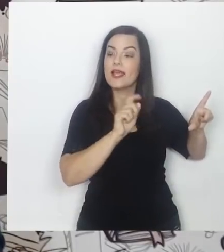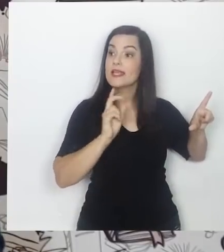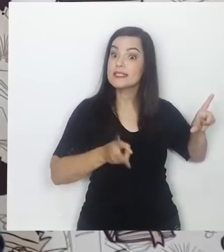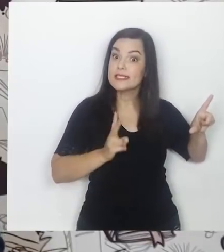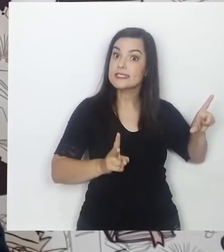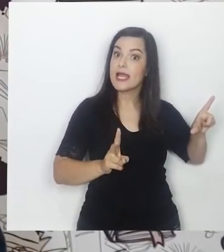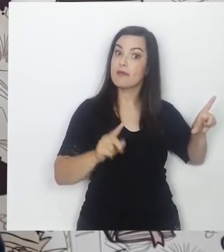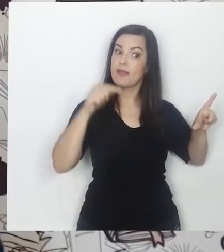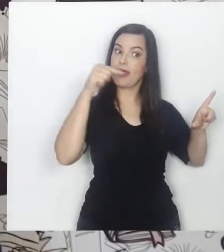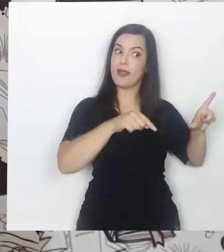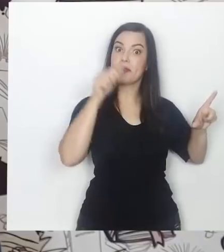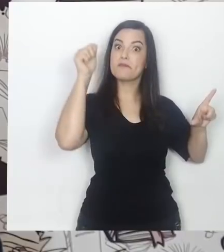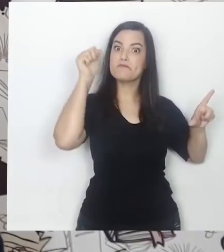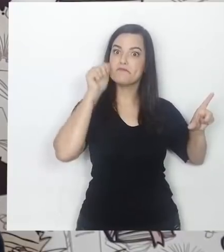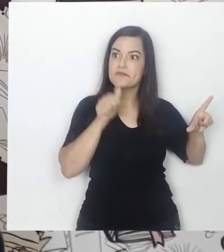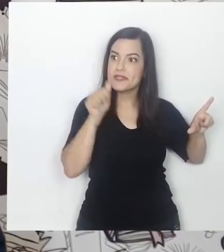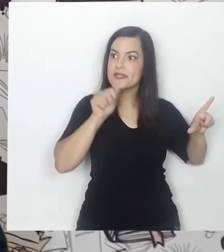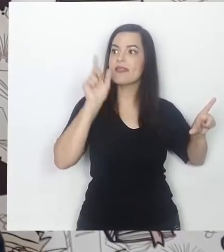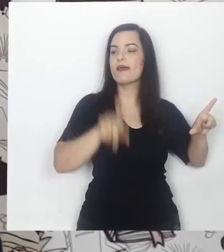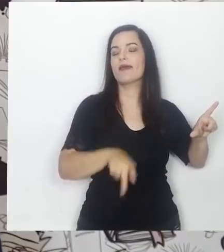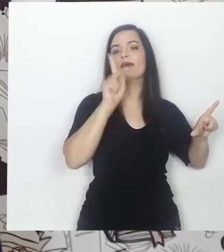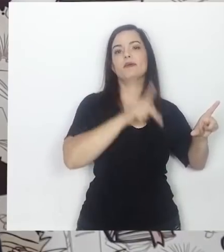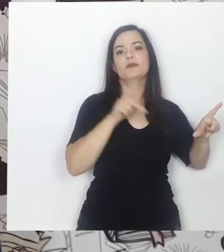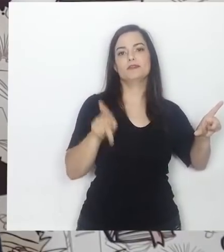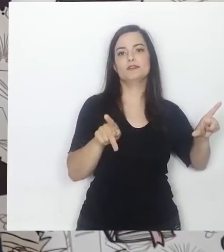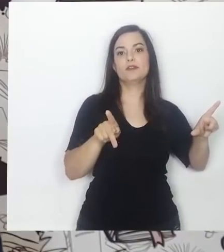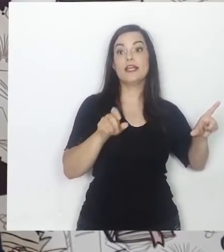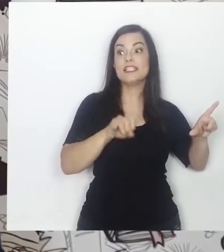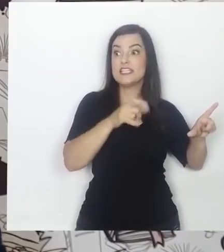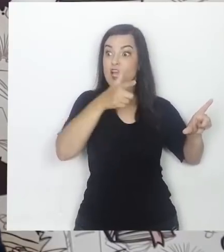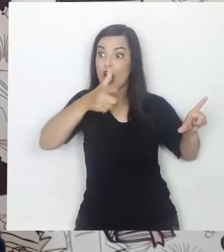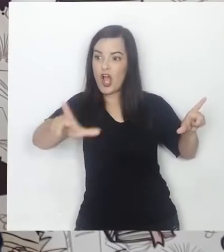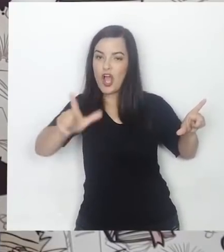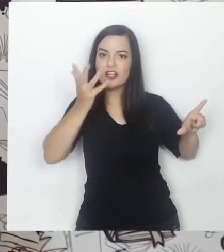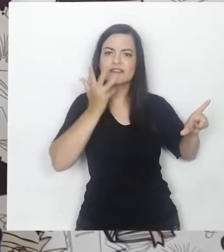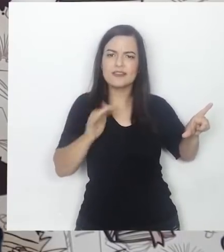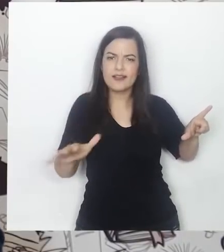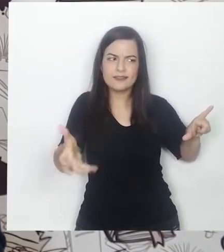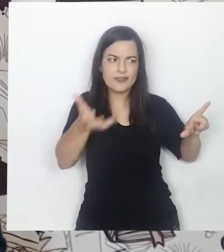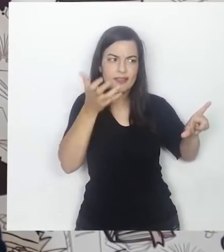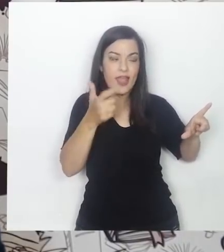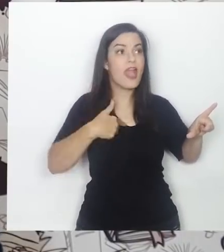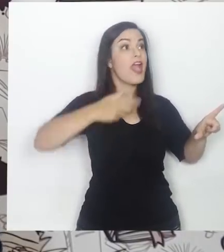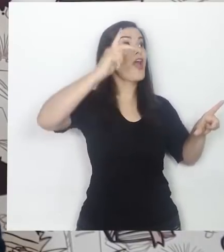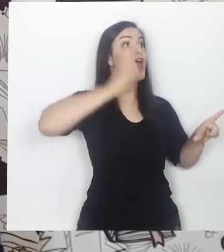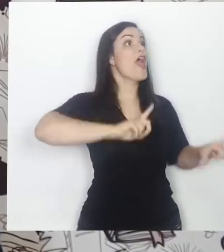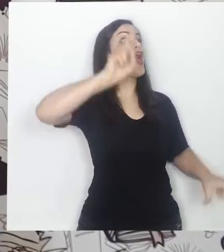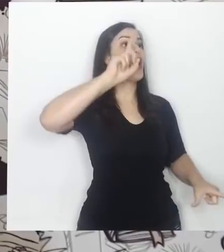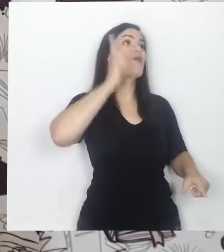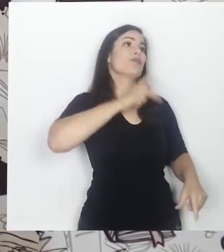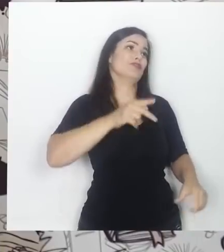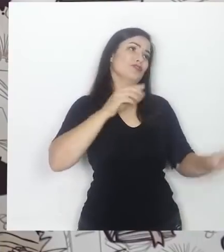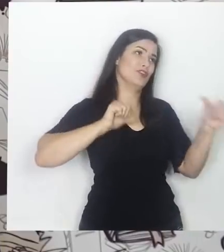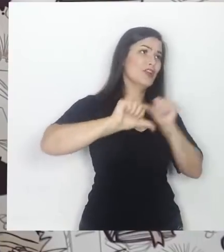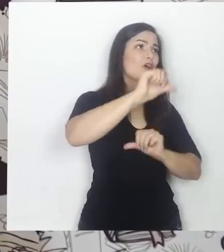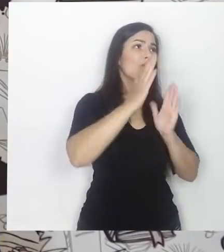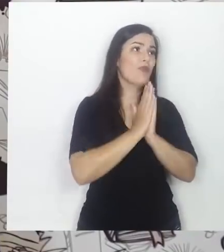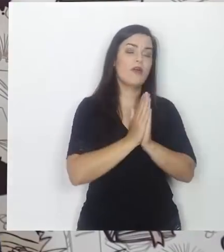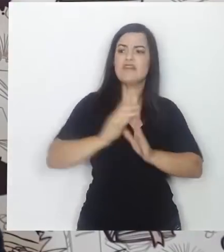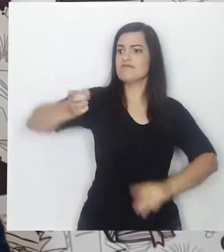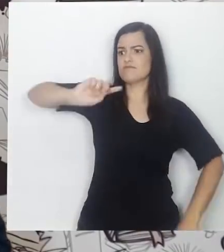E ela sempre era a professora. Era sempre uma confusão quando outra criança queria ser a